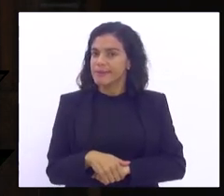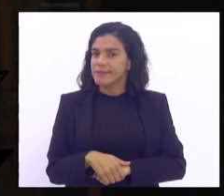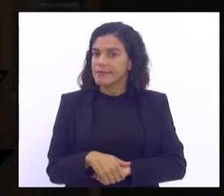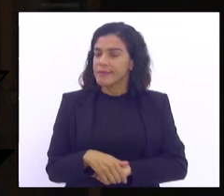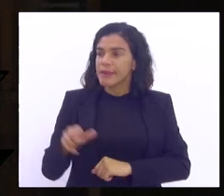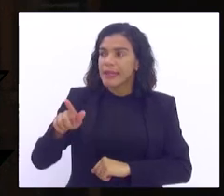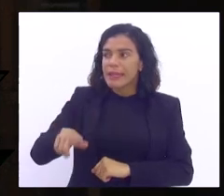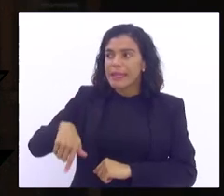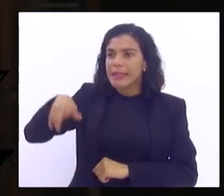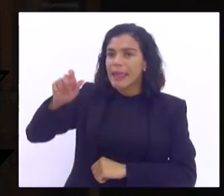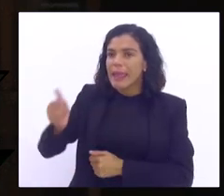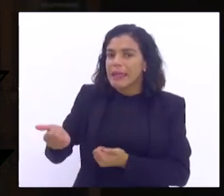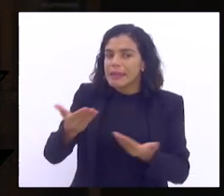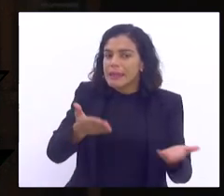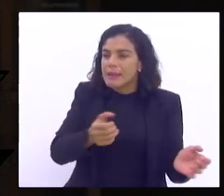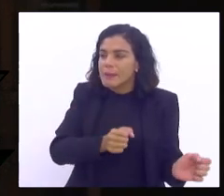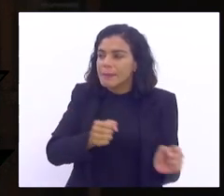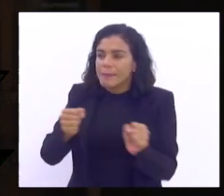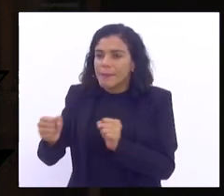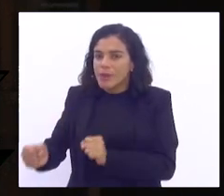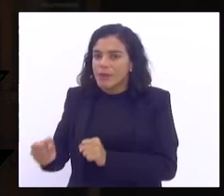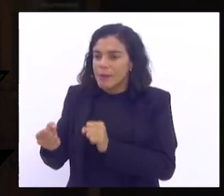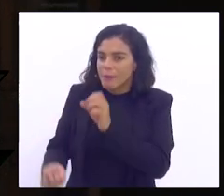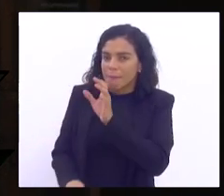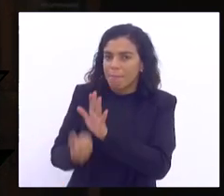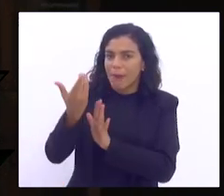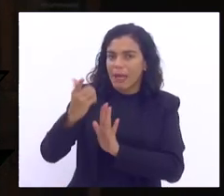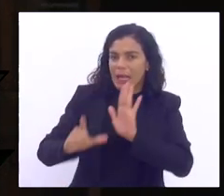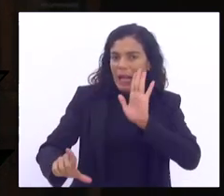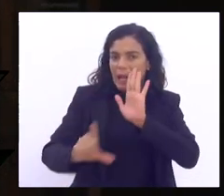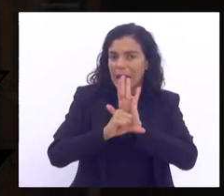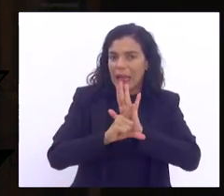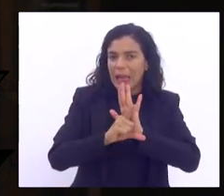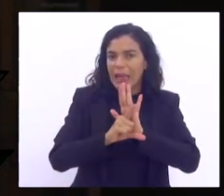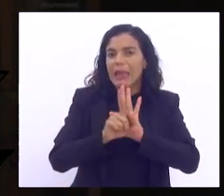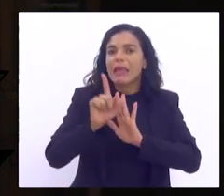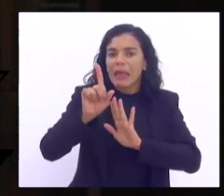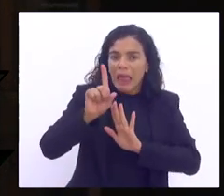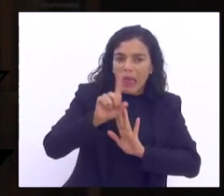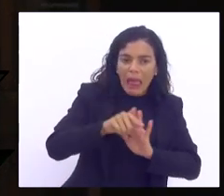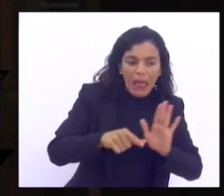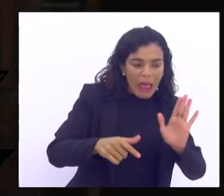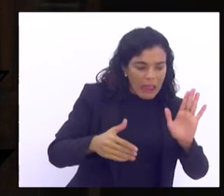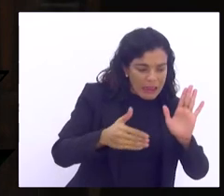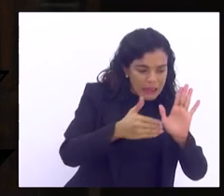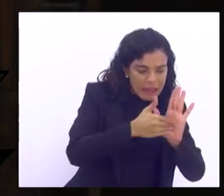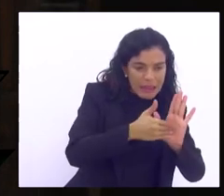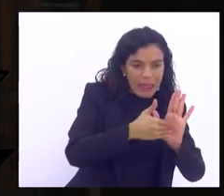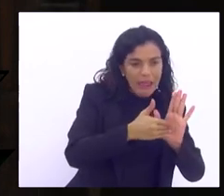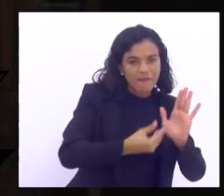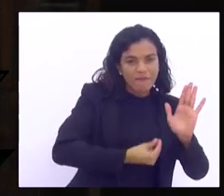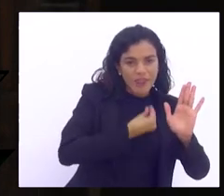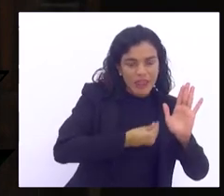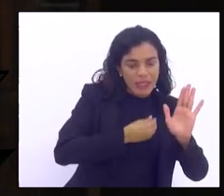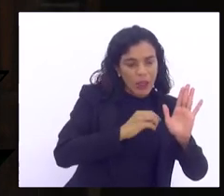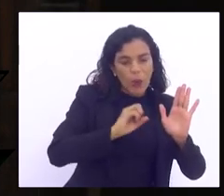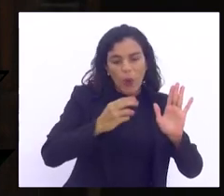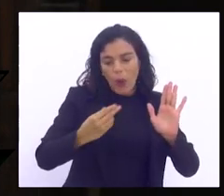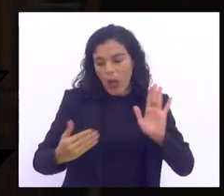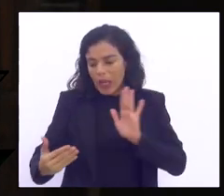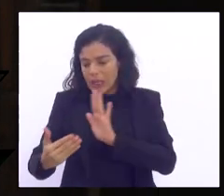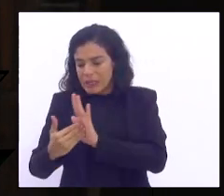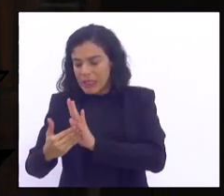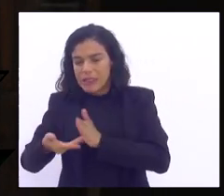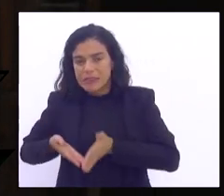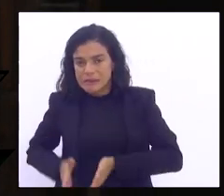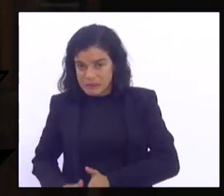quem deu esse poder aos homens para legislar qual a duração da vida humana, até quase o nascimento? São eles que têm